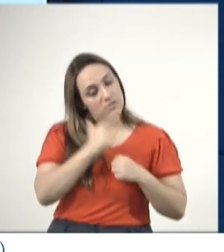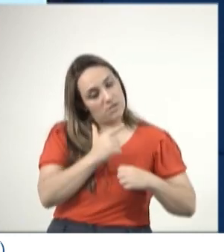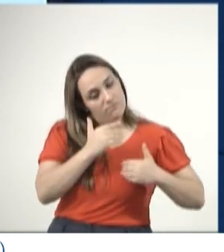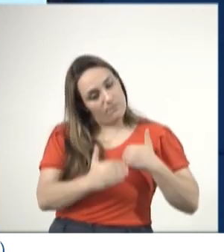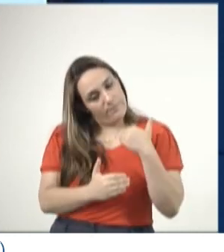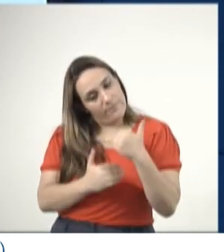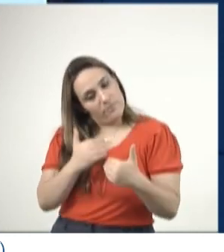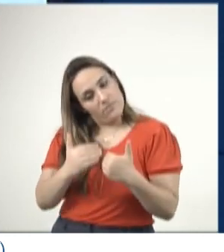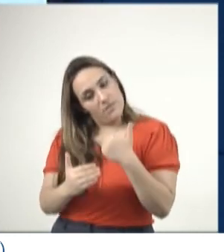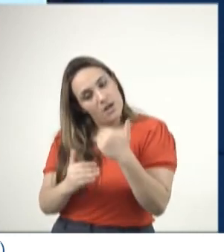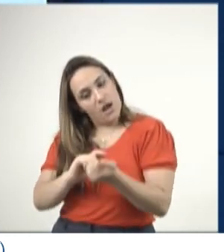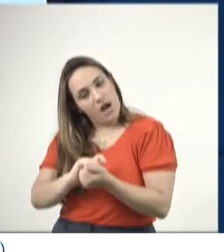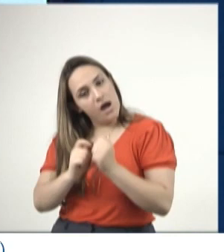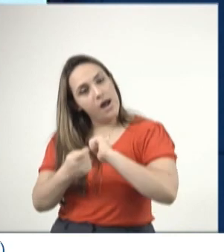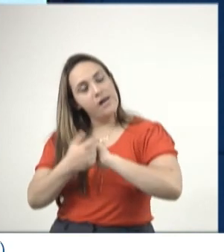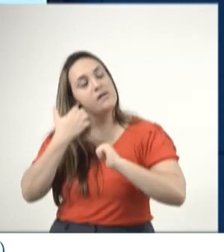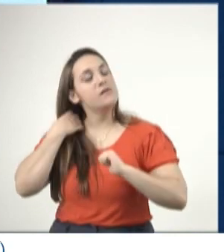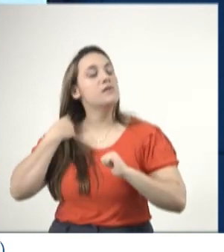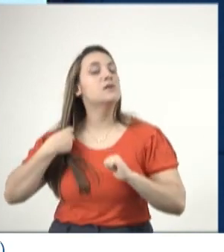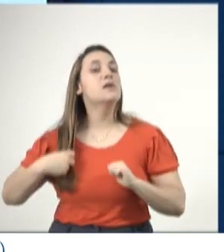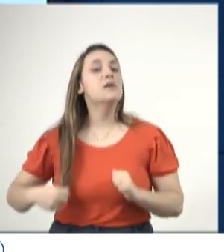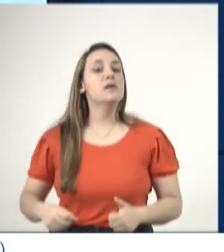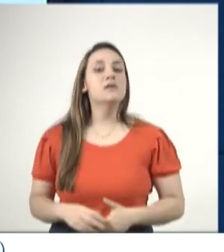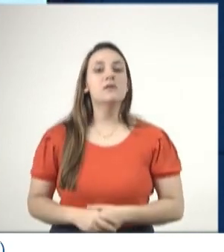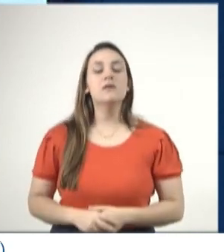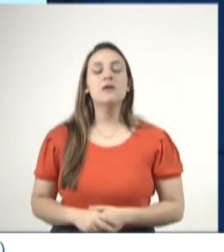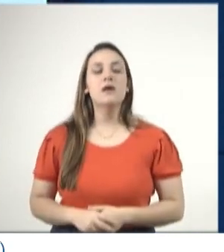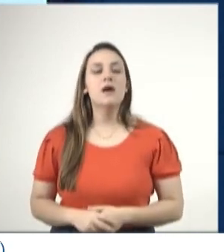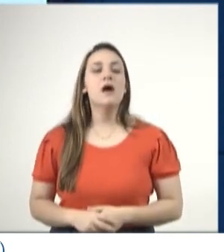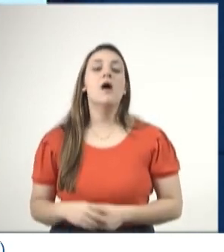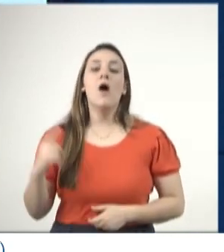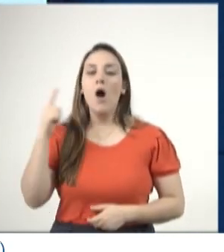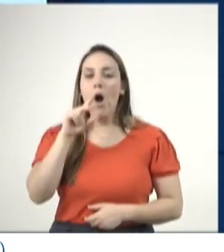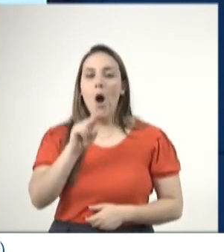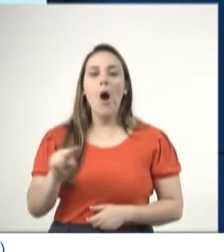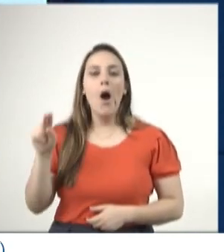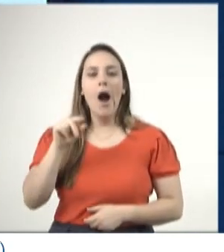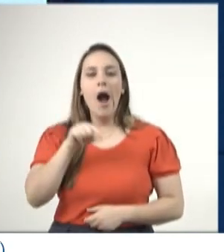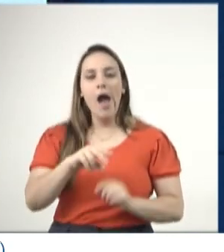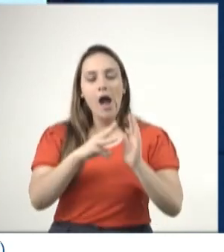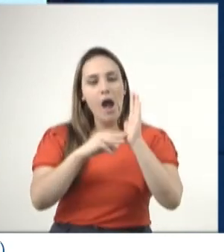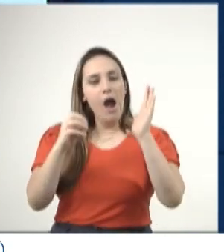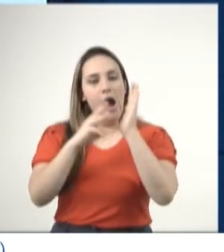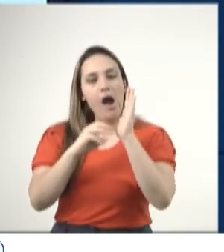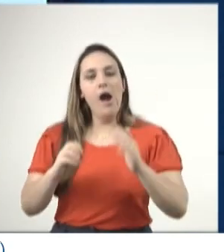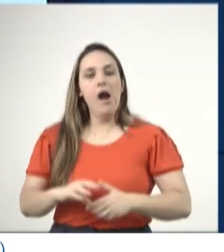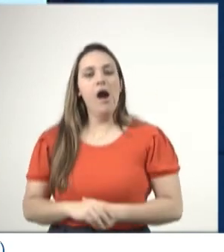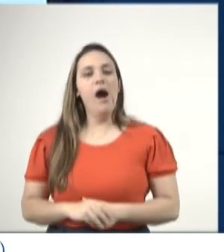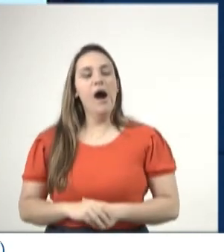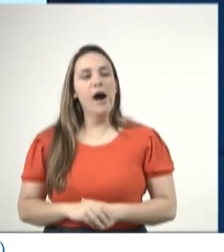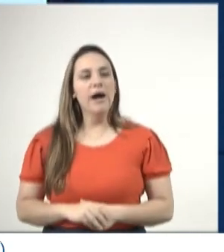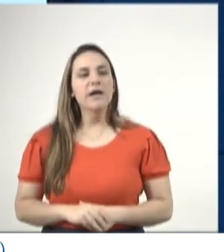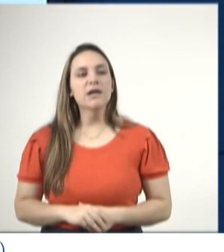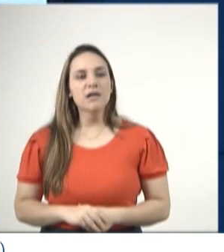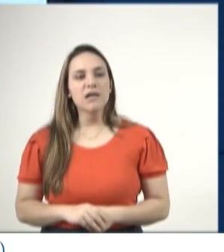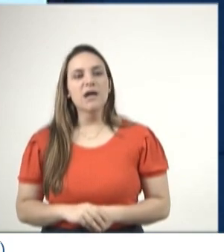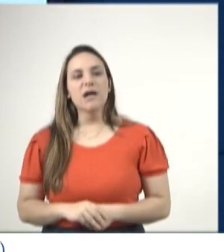isso, a gente vai chegar no momento em que talvez se use dessas metodologias,